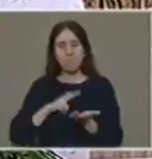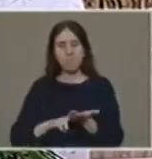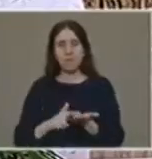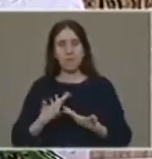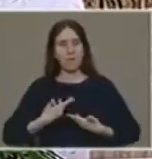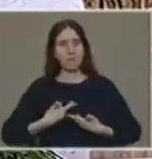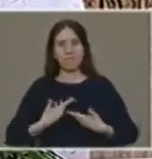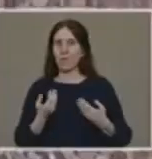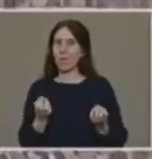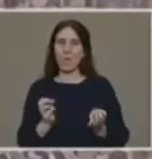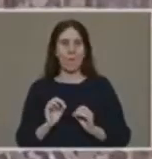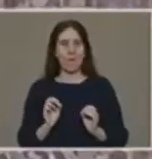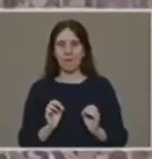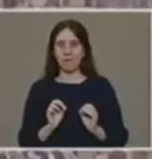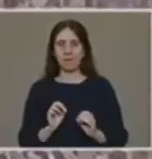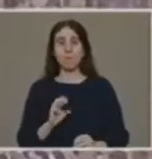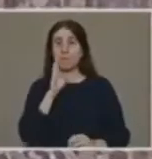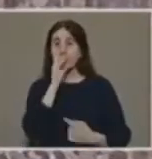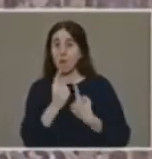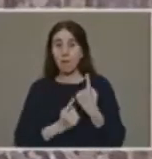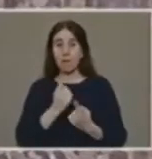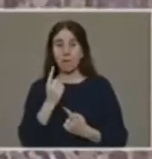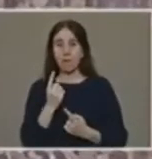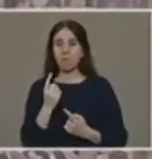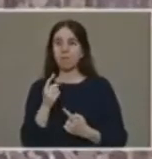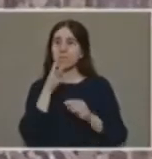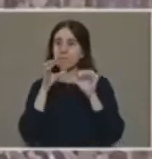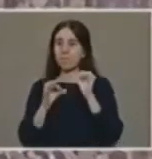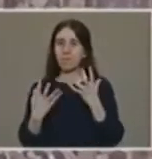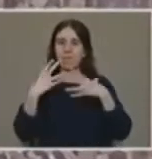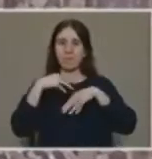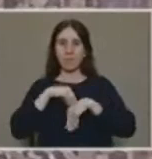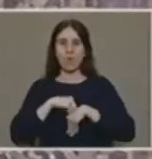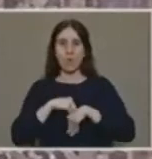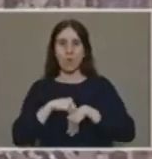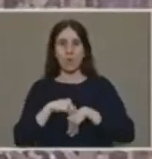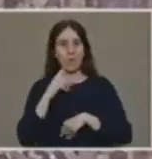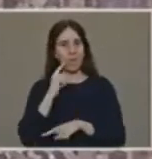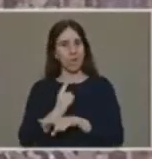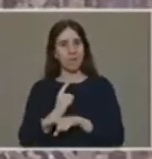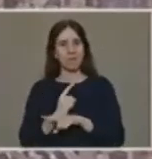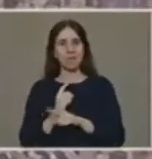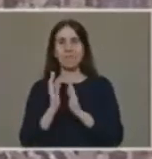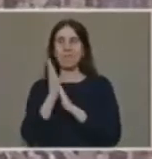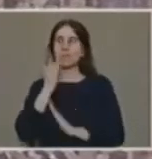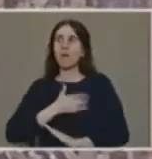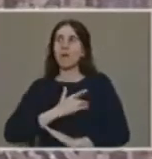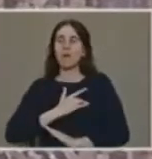nele. Mas se alguém guardar a sua palavra, nesse o amor de Deus é